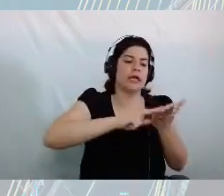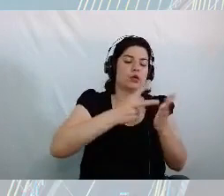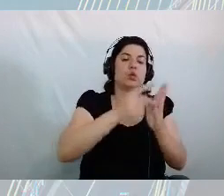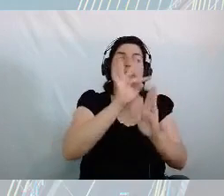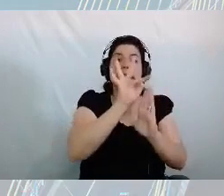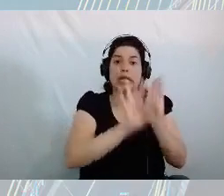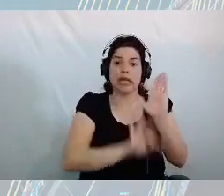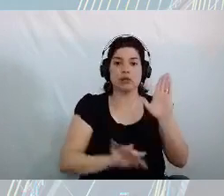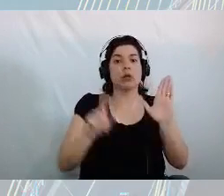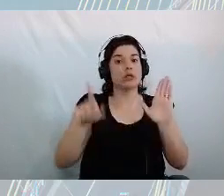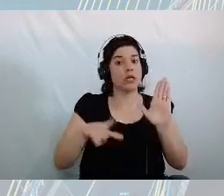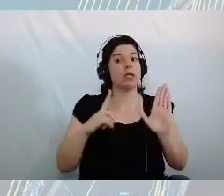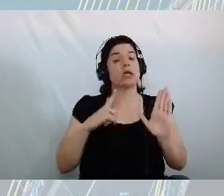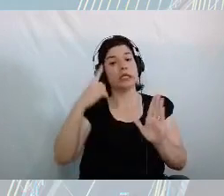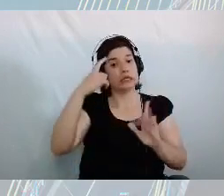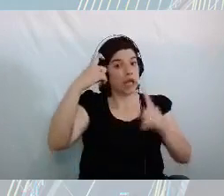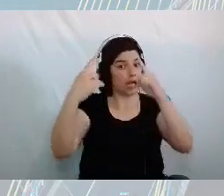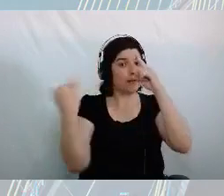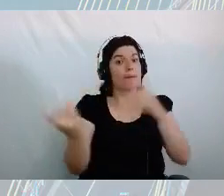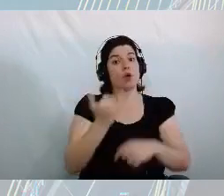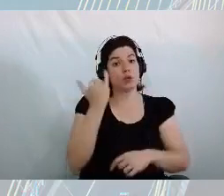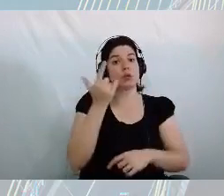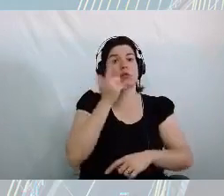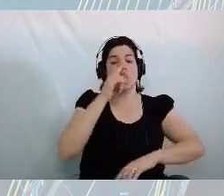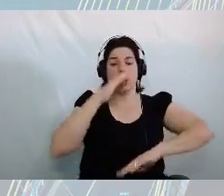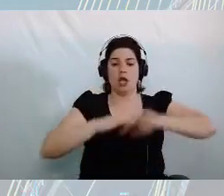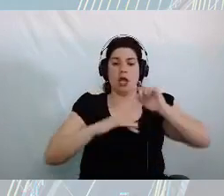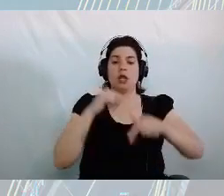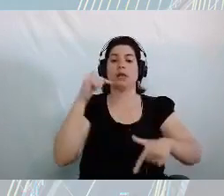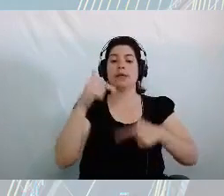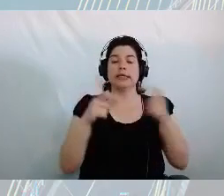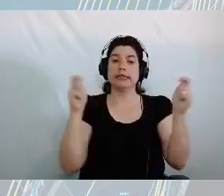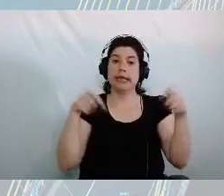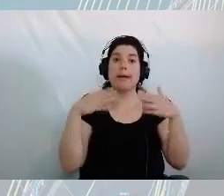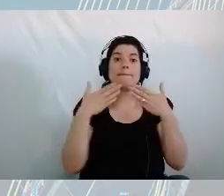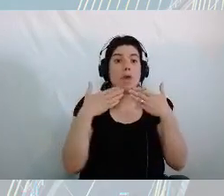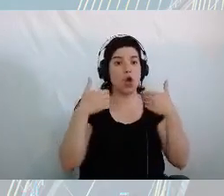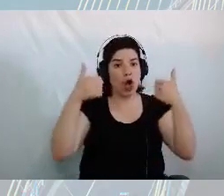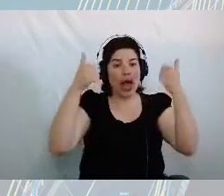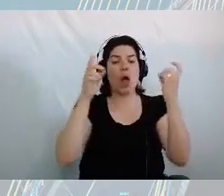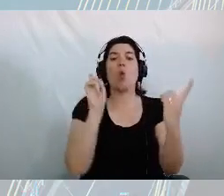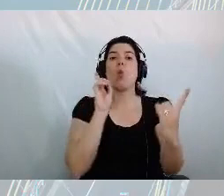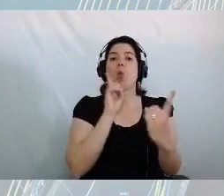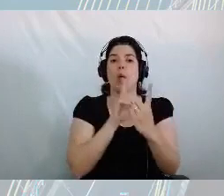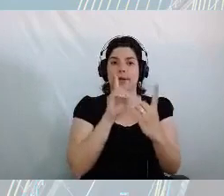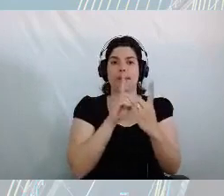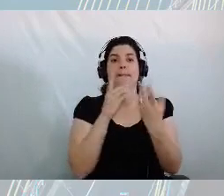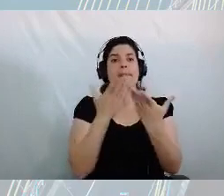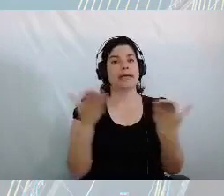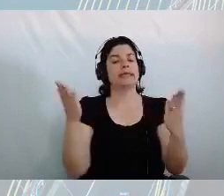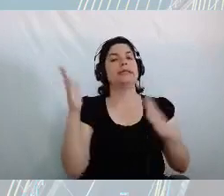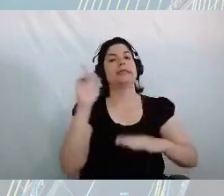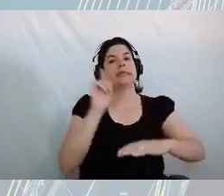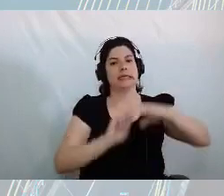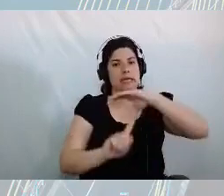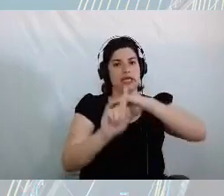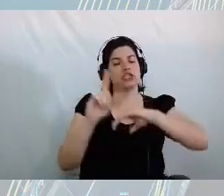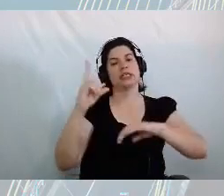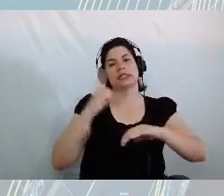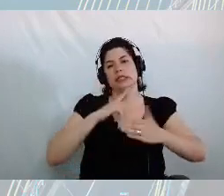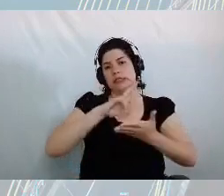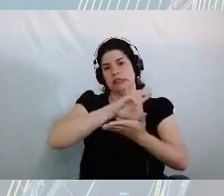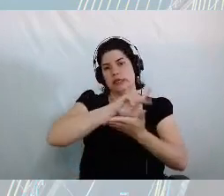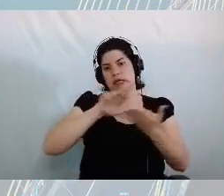são valiosos para a nossa operação e para conseguir melhorar o atendimento aos nossos clientes, né? E aí a gente utiliza várias técnicas de LLMs,